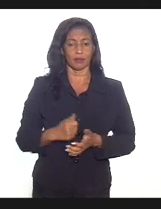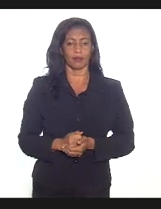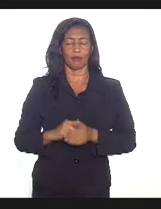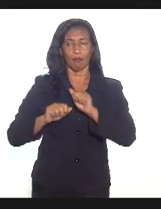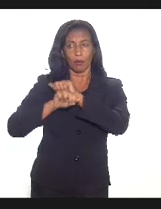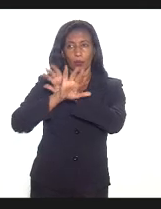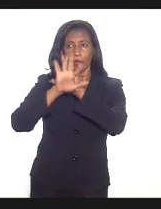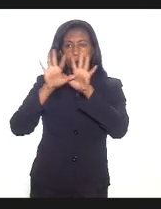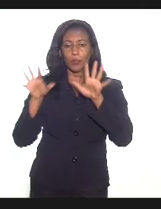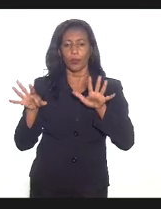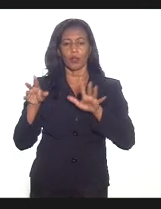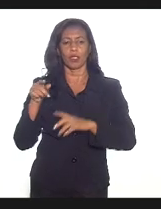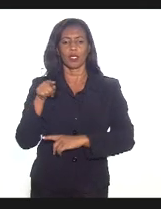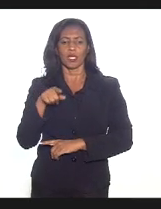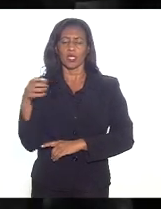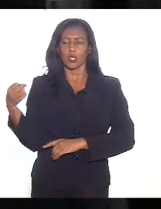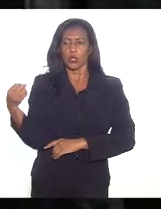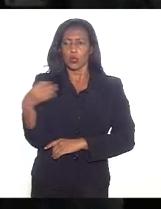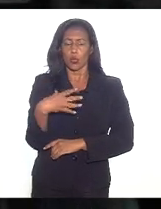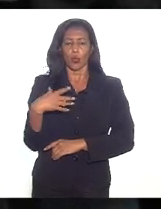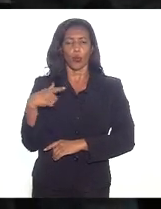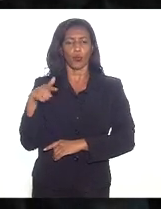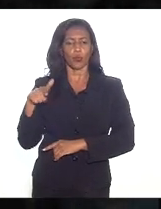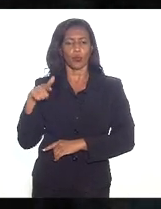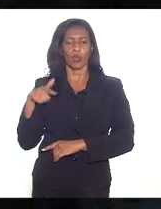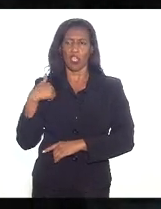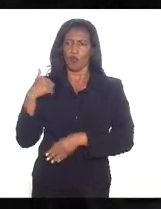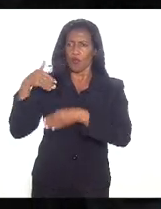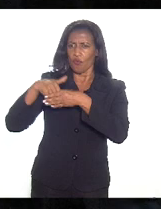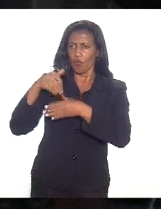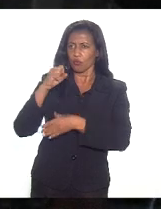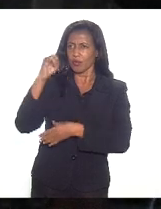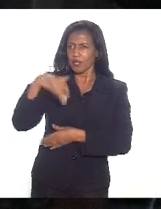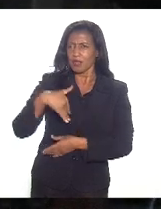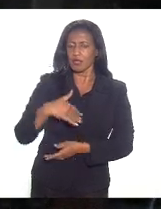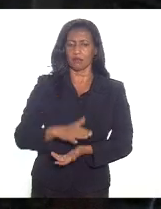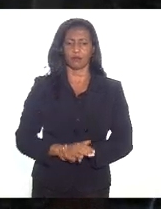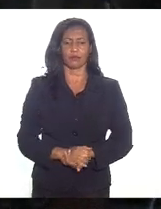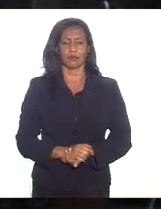clareza nesse novo pacto a ser feito, eu voto sim.